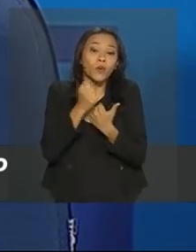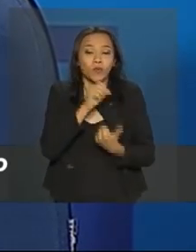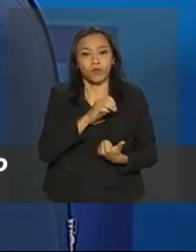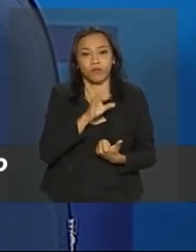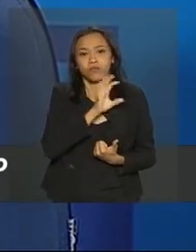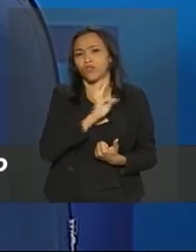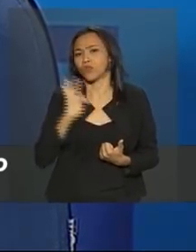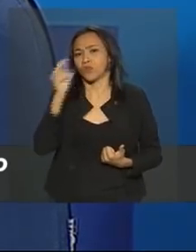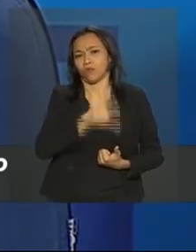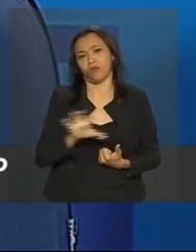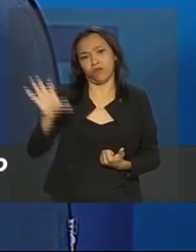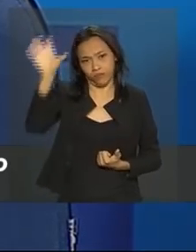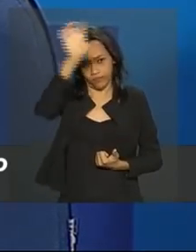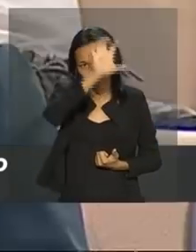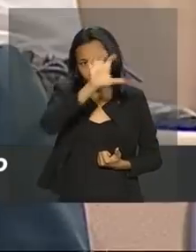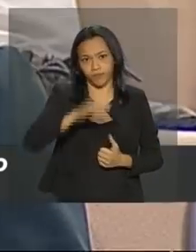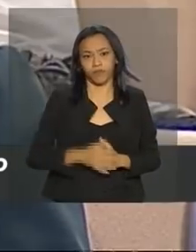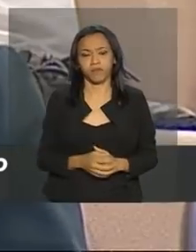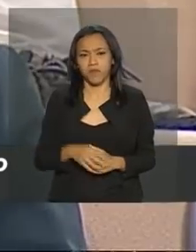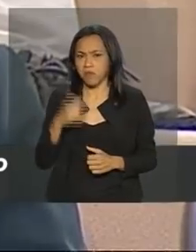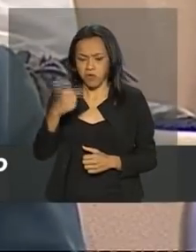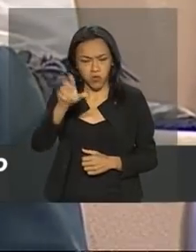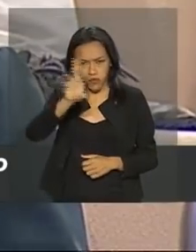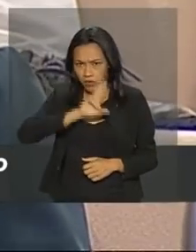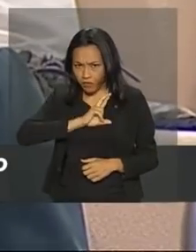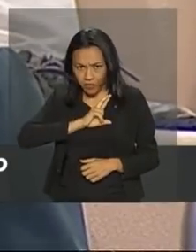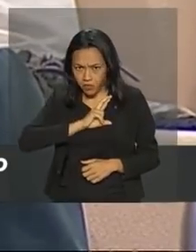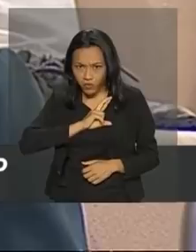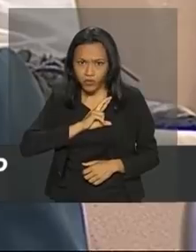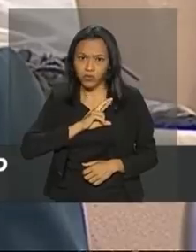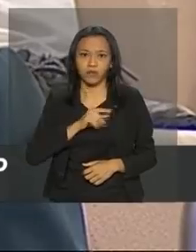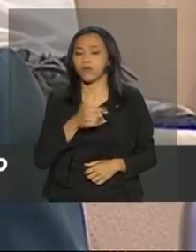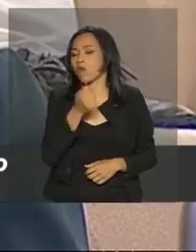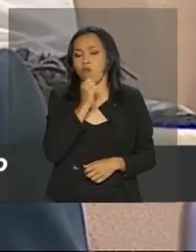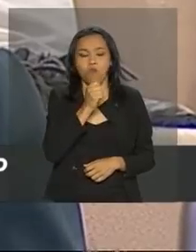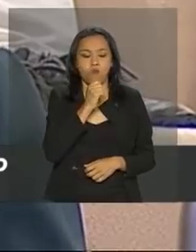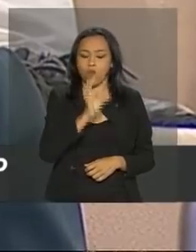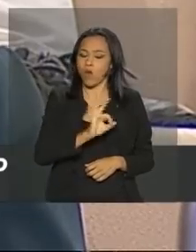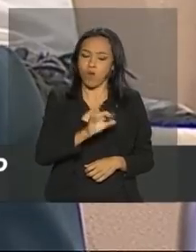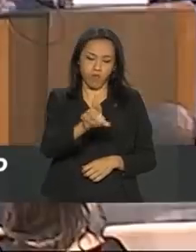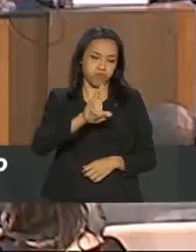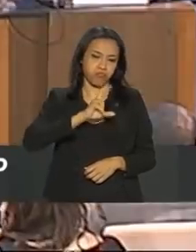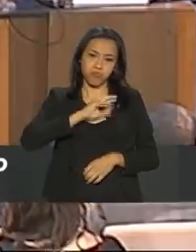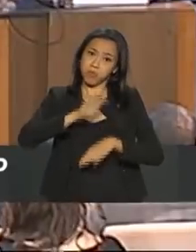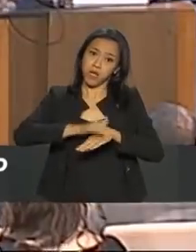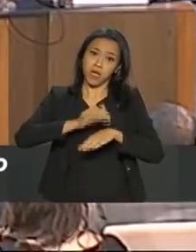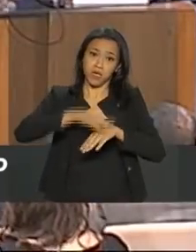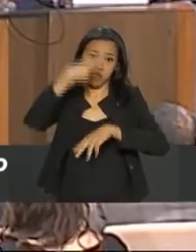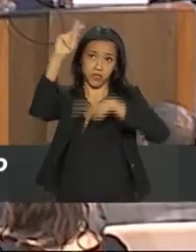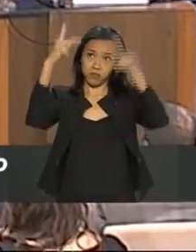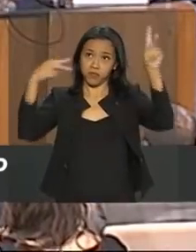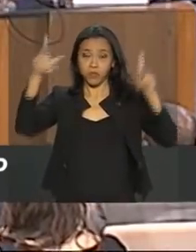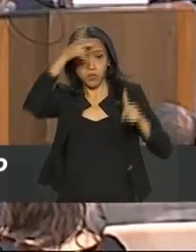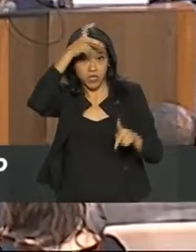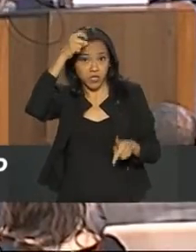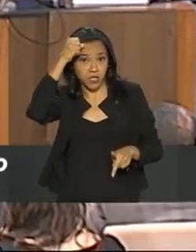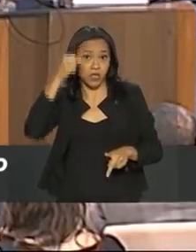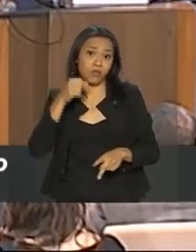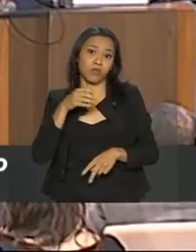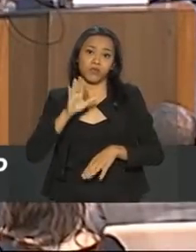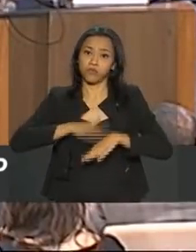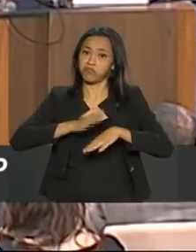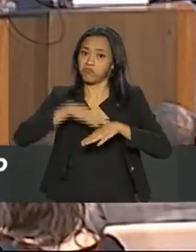algo de todos eles mas não tiveram retorno no final quem não é da economia do município dá autonomia aos estados